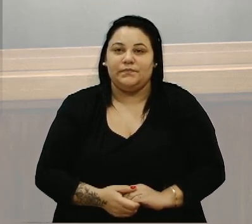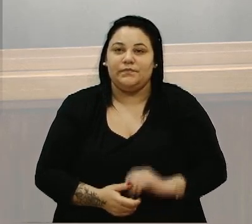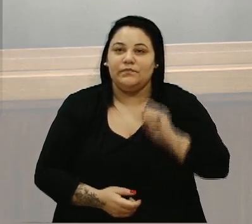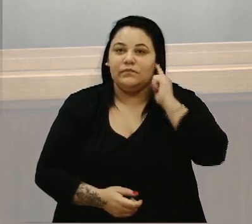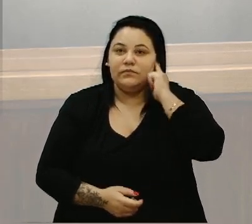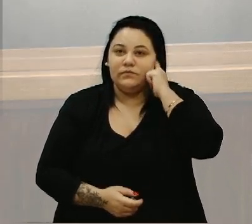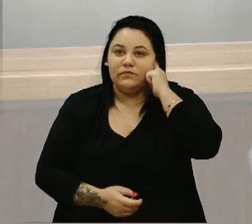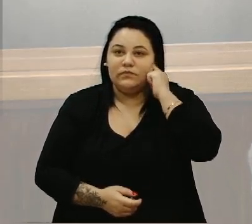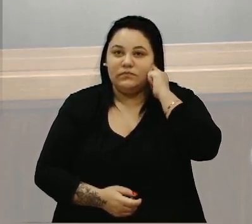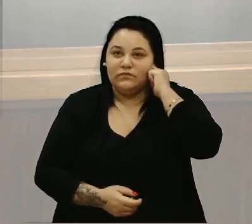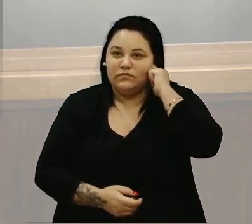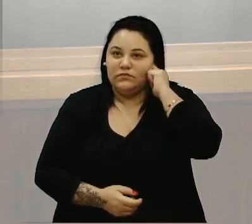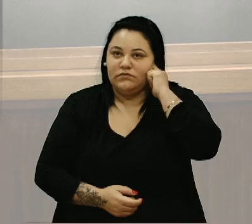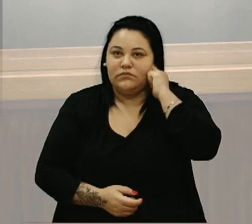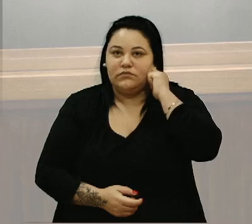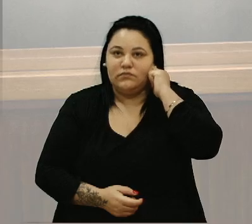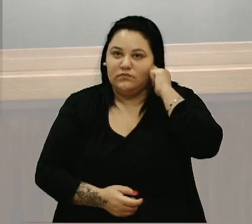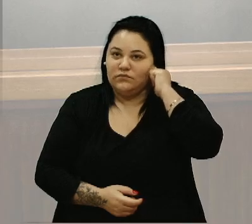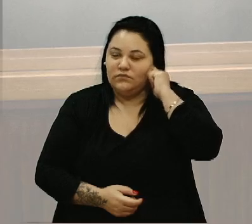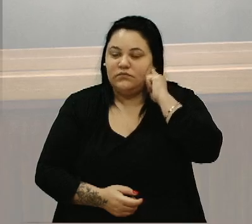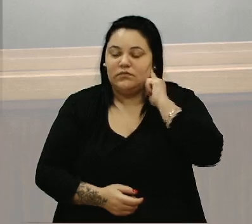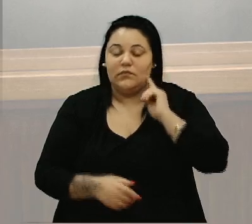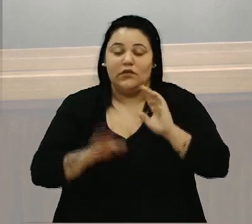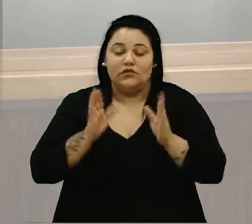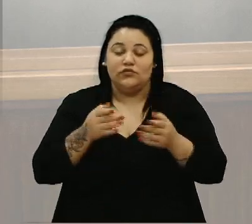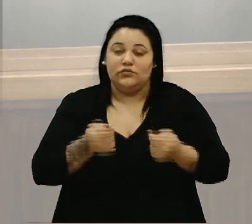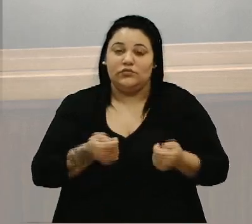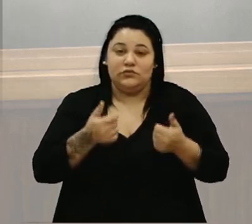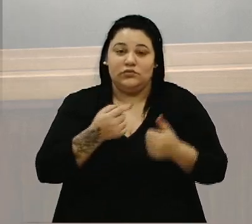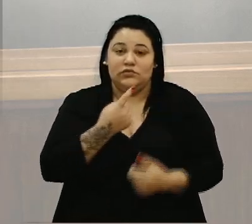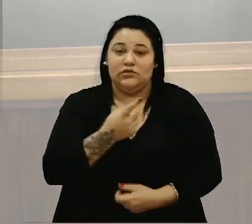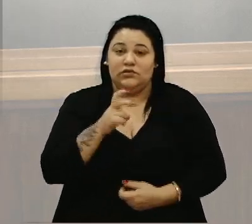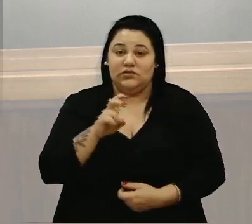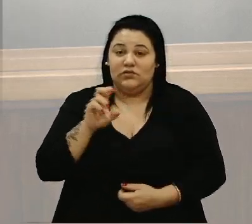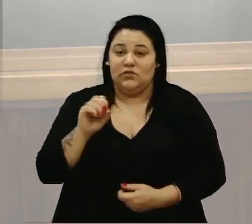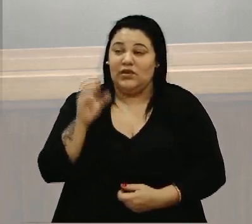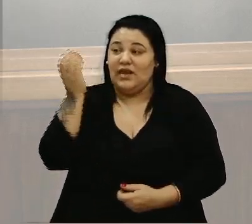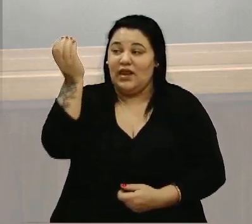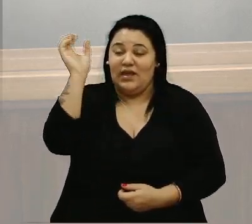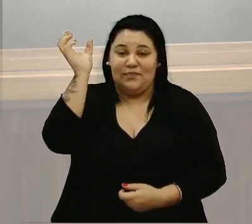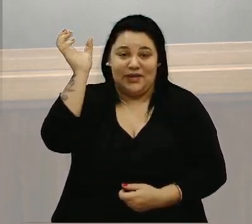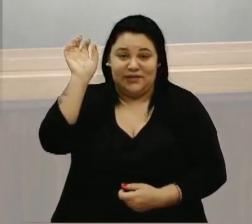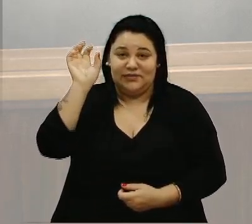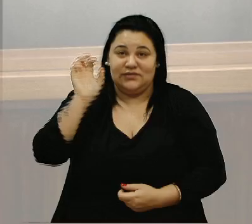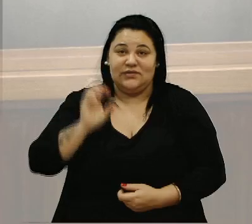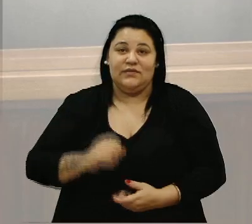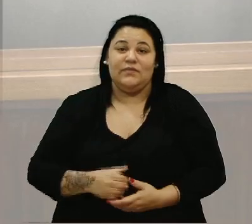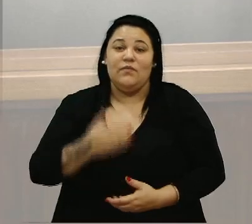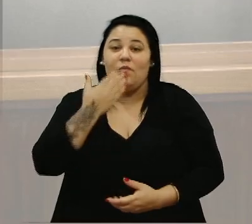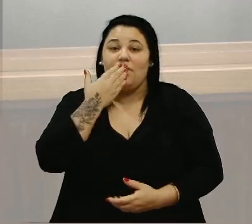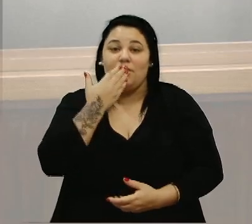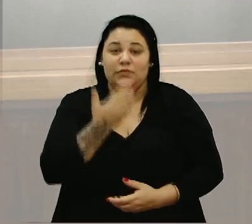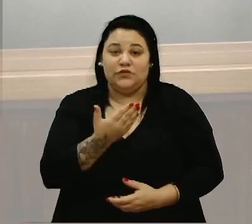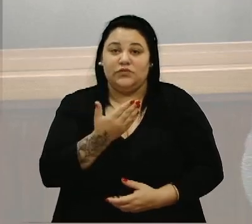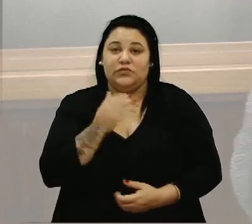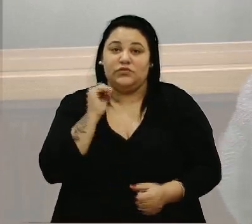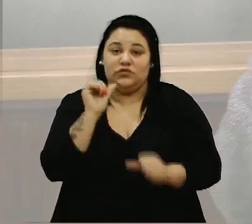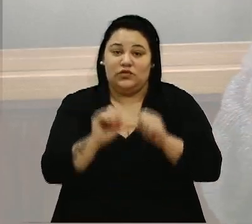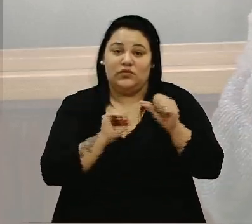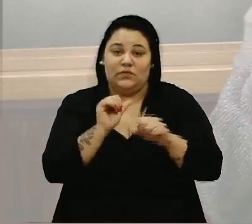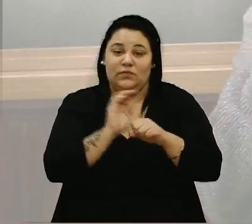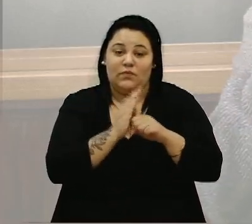Já passam de 150 lâmpadas o pedido de troca no